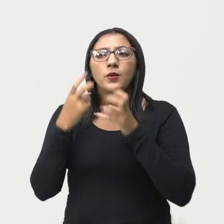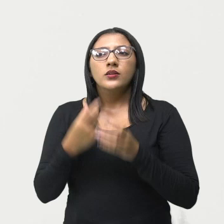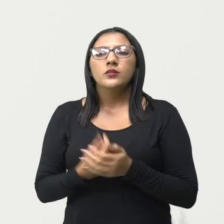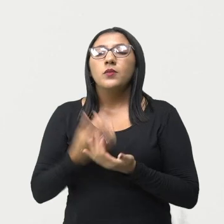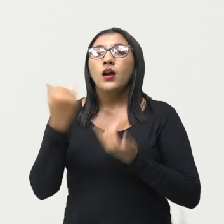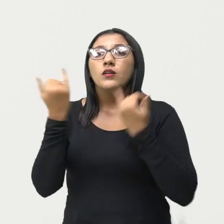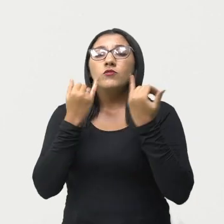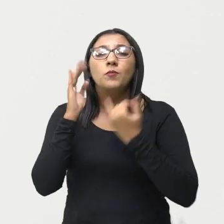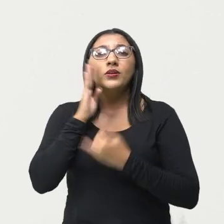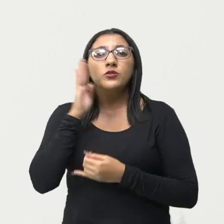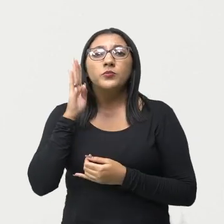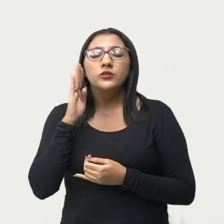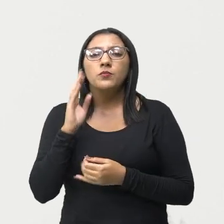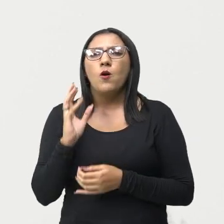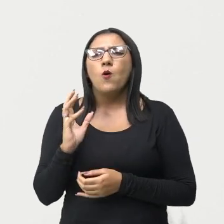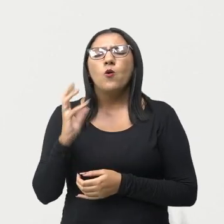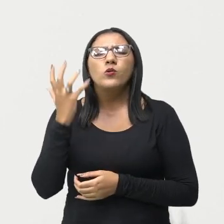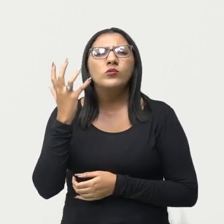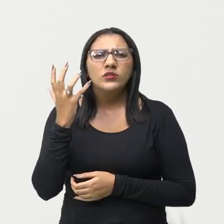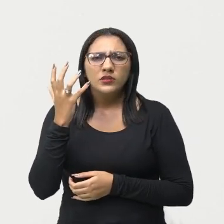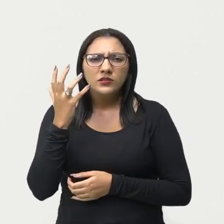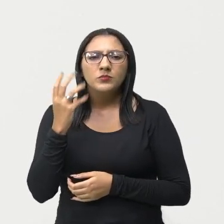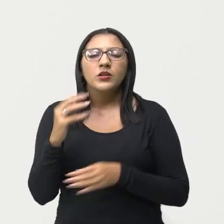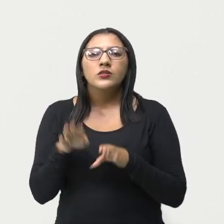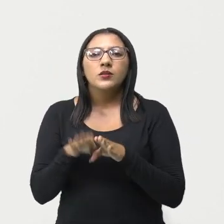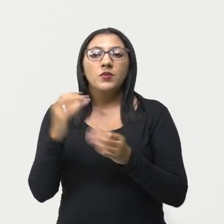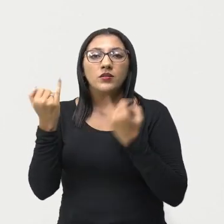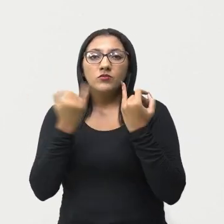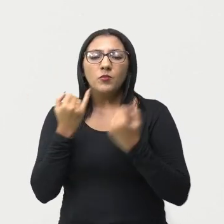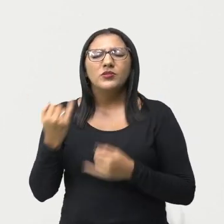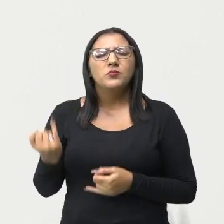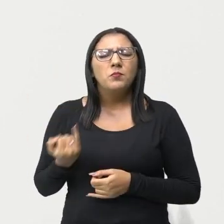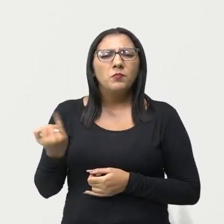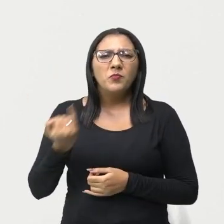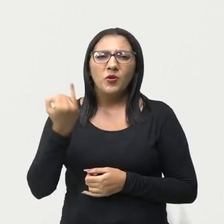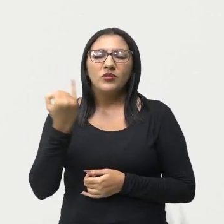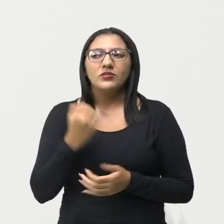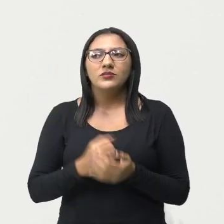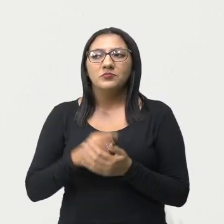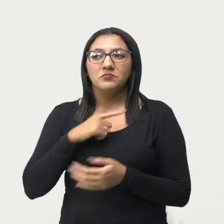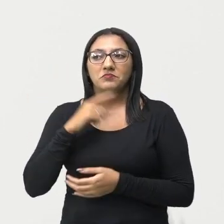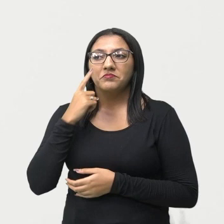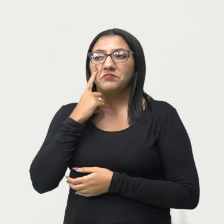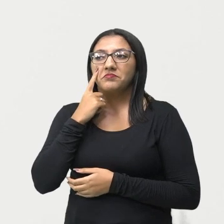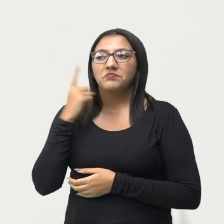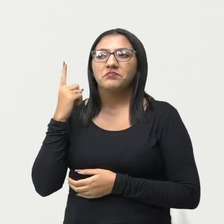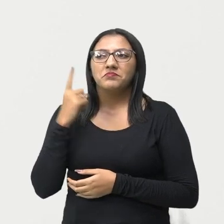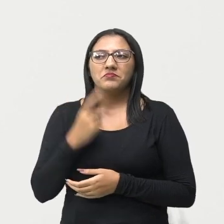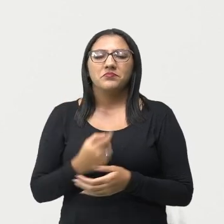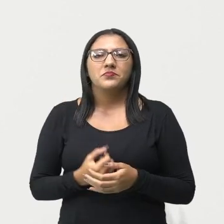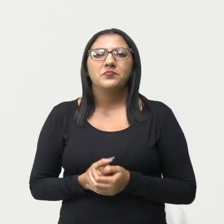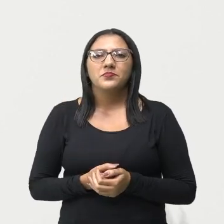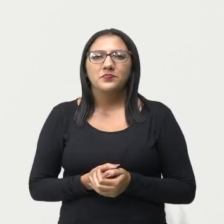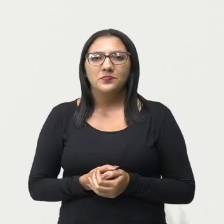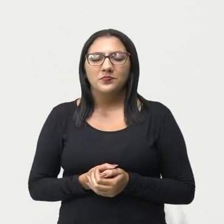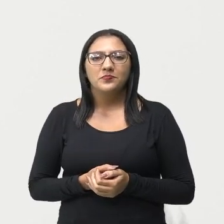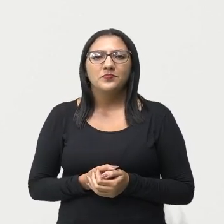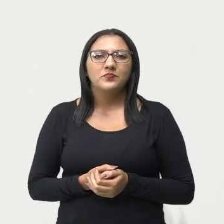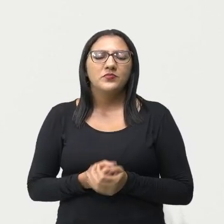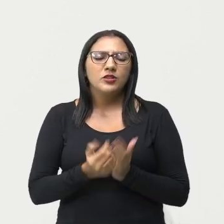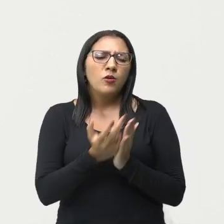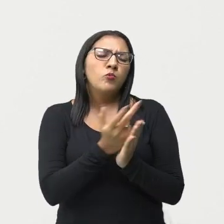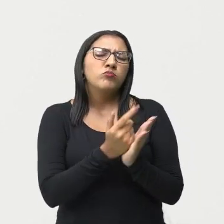informação principal, o fato central, a informação mais importante está aqui, ó. Olha só,